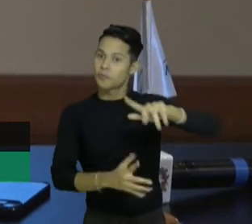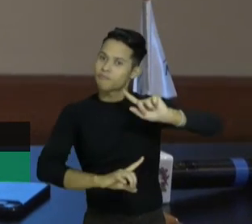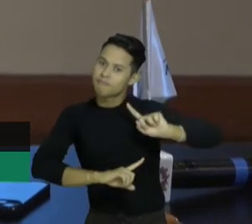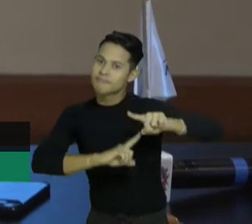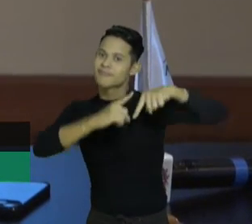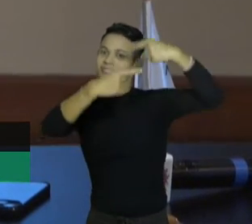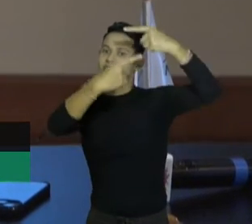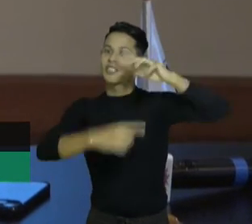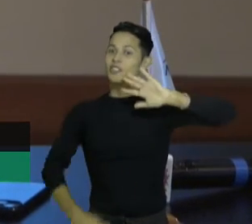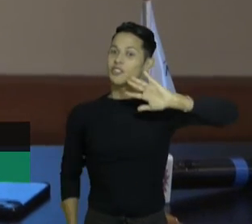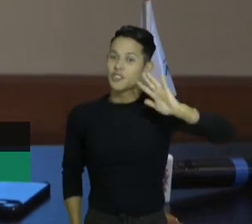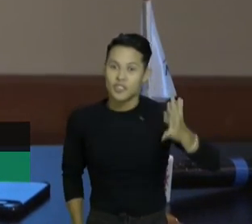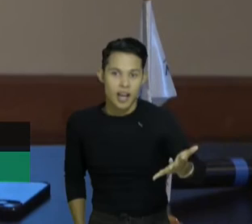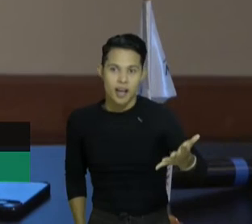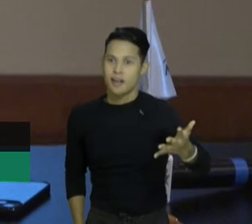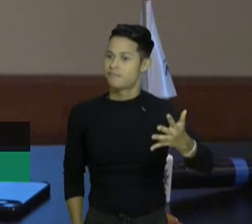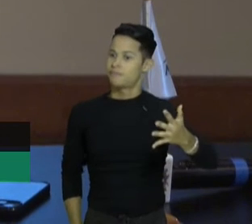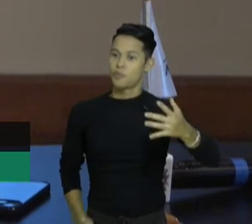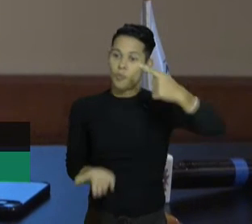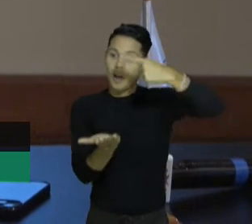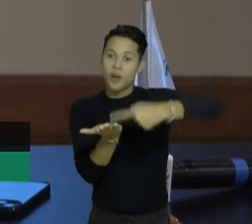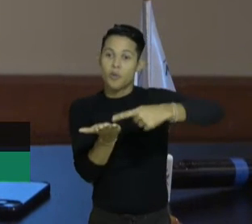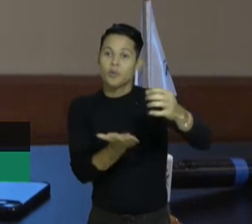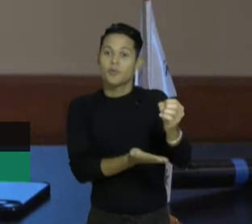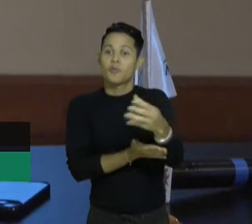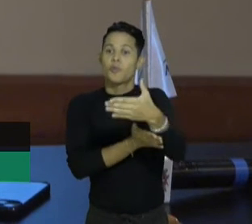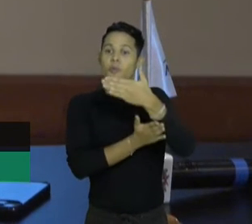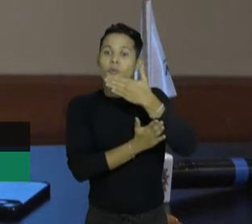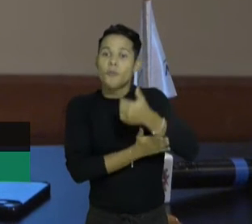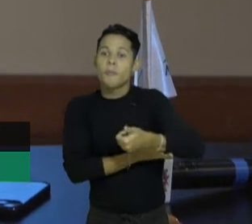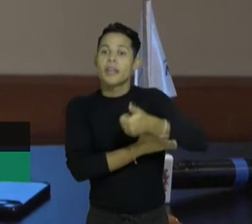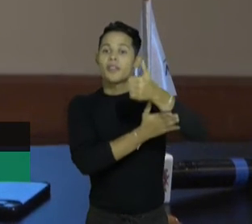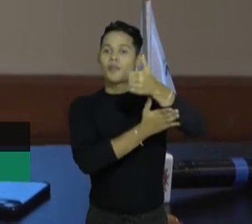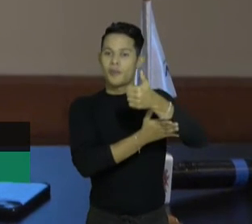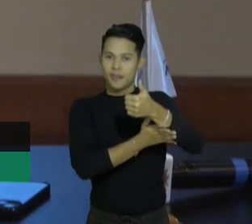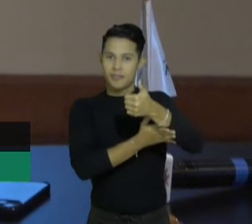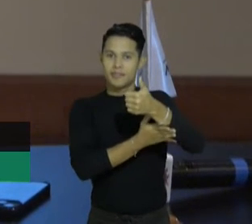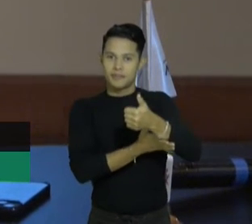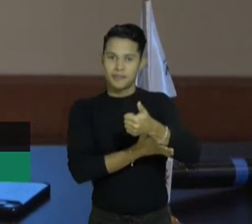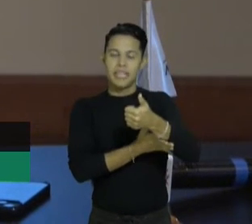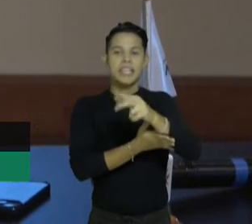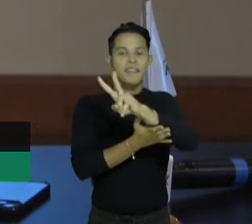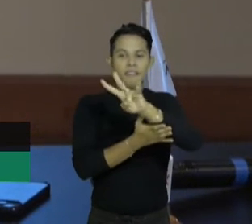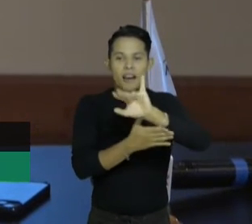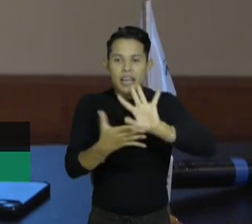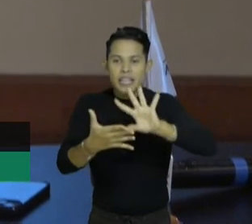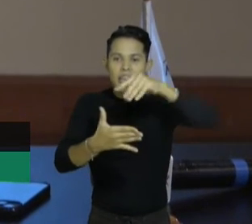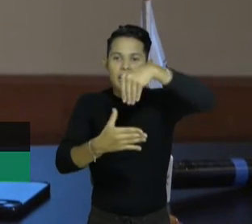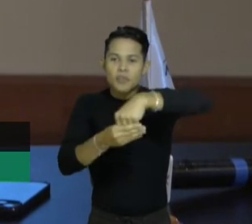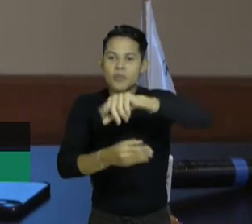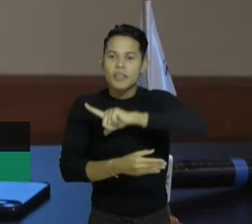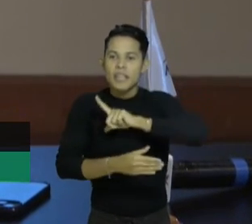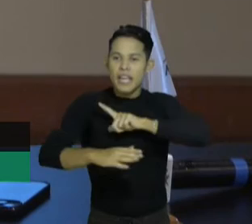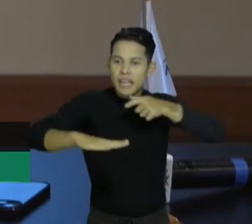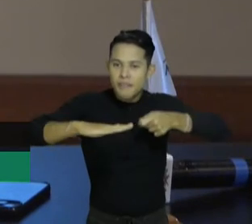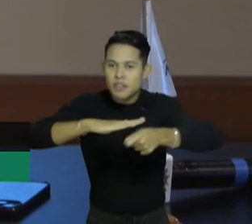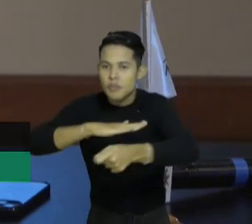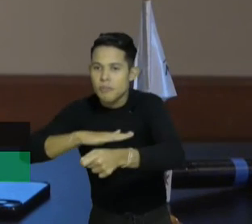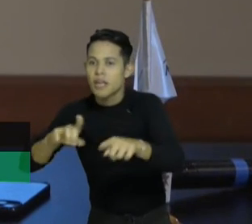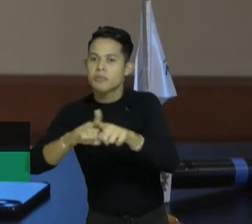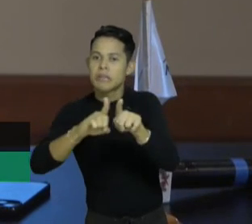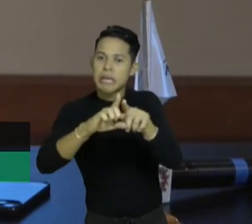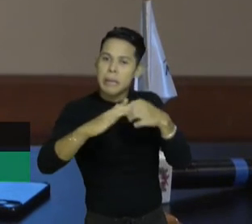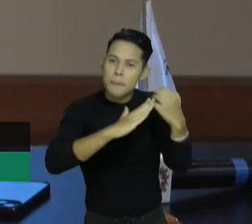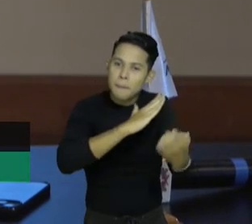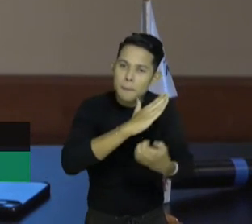um acordo mais moderno abrangente que vai além de trate e Contemple investimento Contemple micro Pequenas Empresas